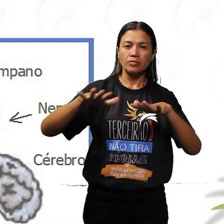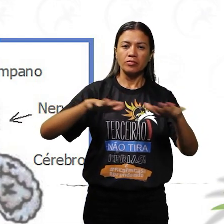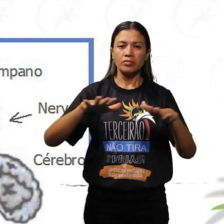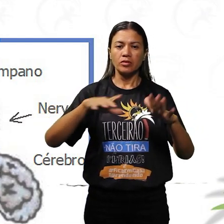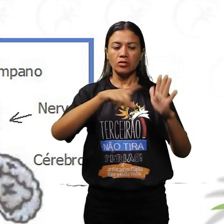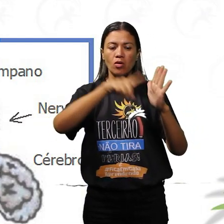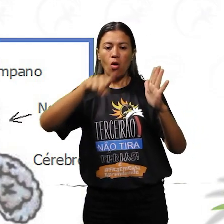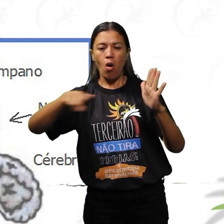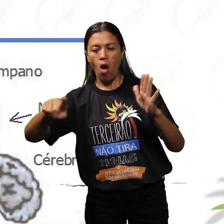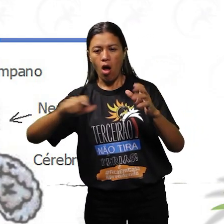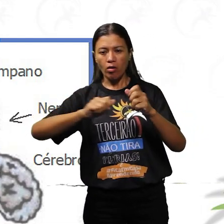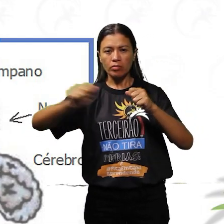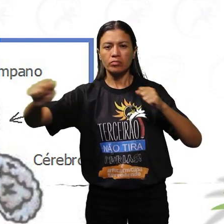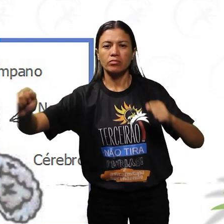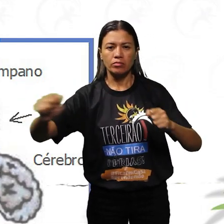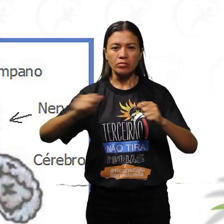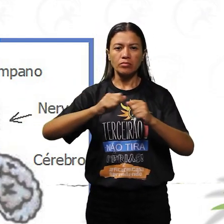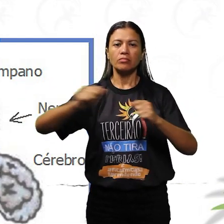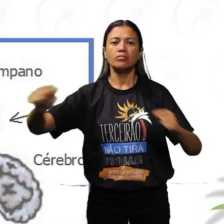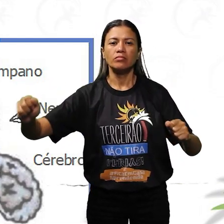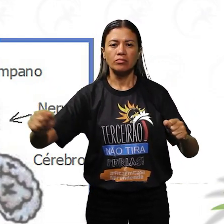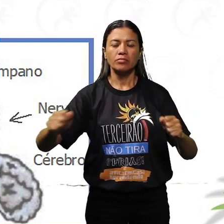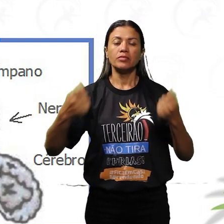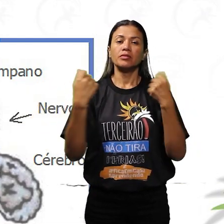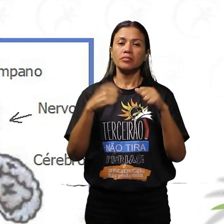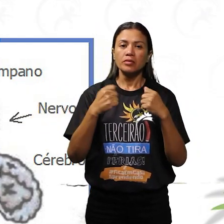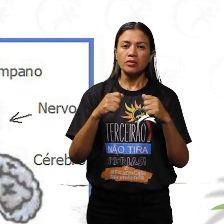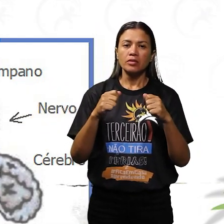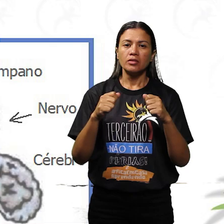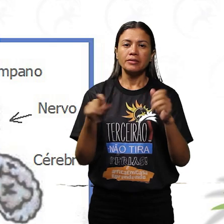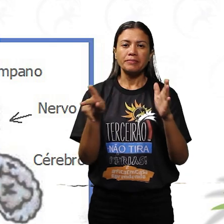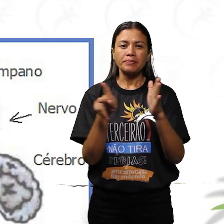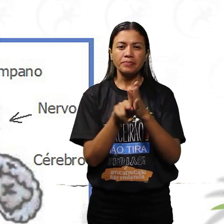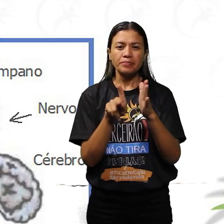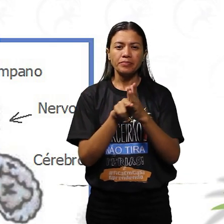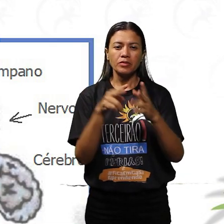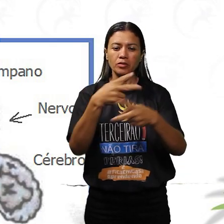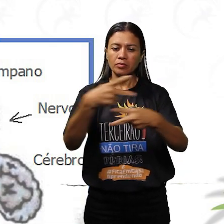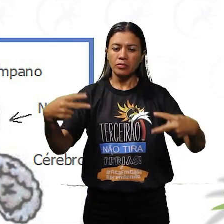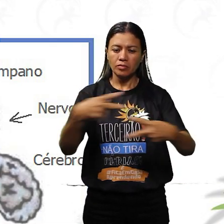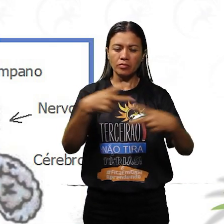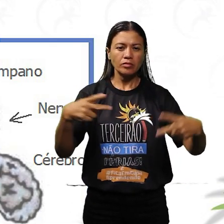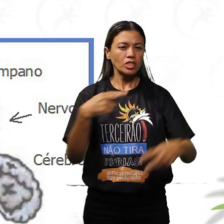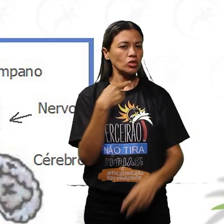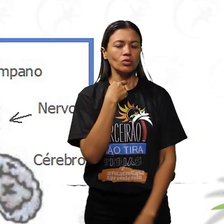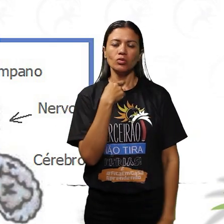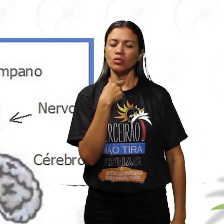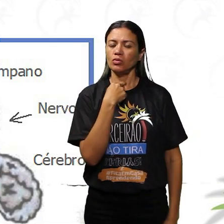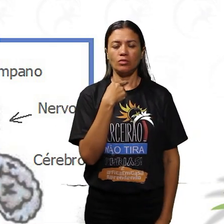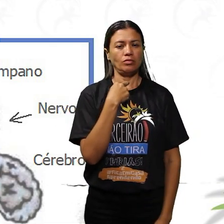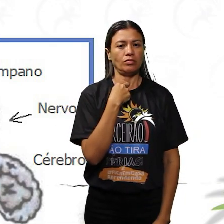ondas elásticas, tá? Então, ela precisa de matéria. Se precisa de matéria, ela não pode se